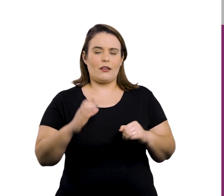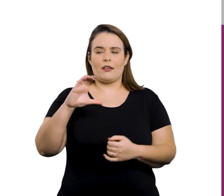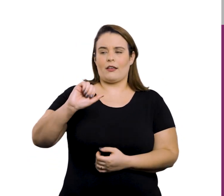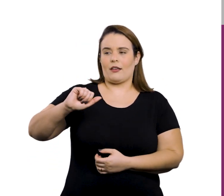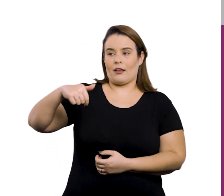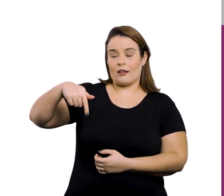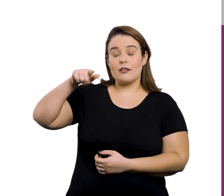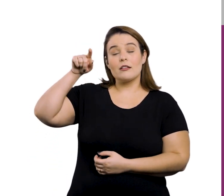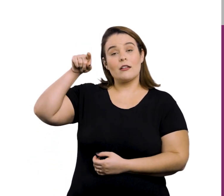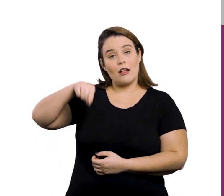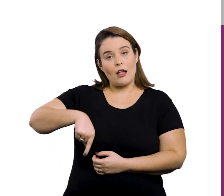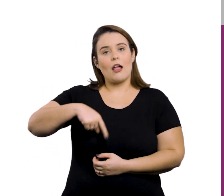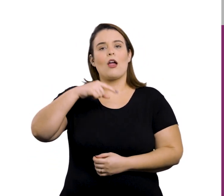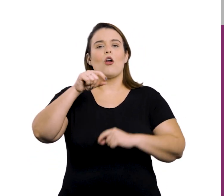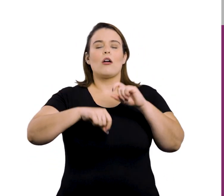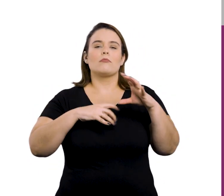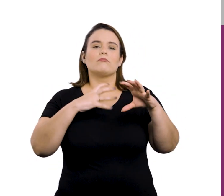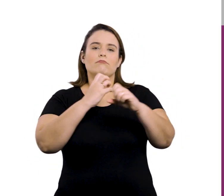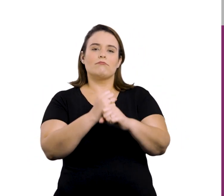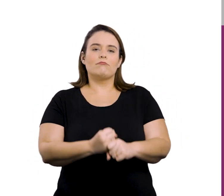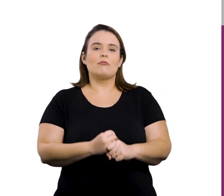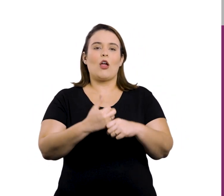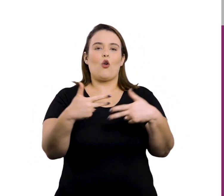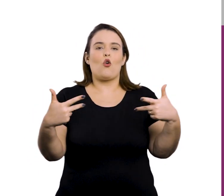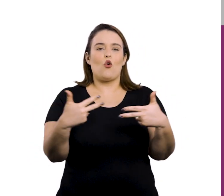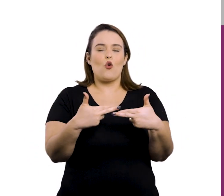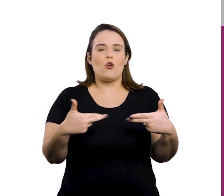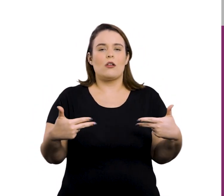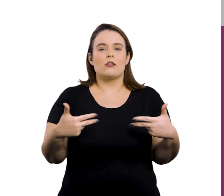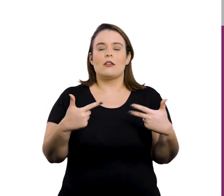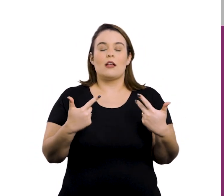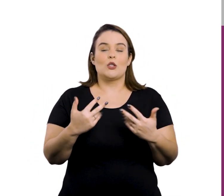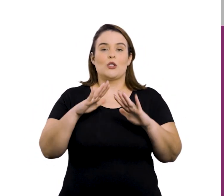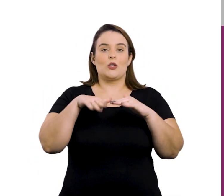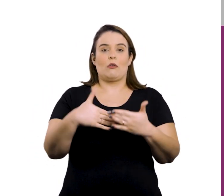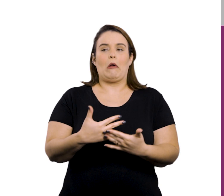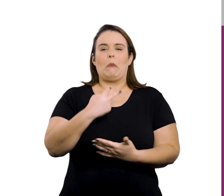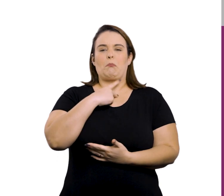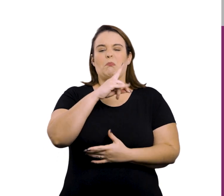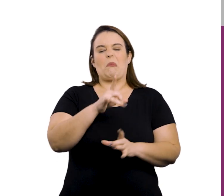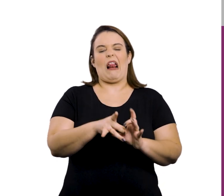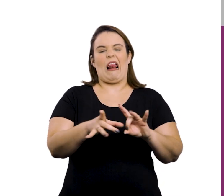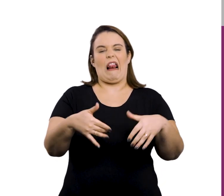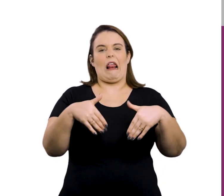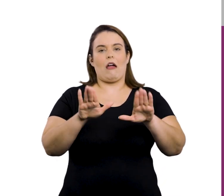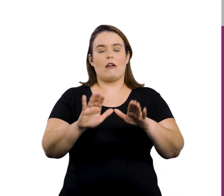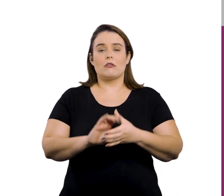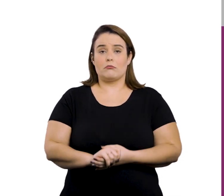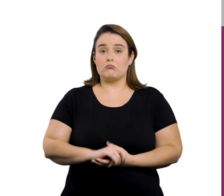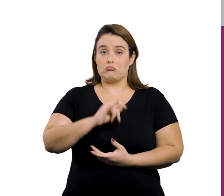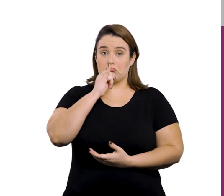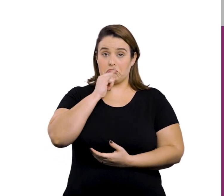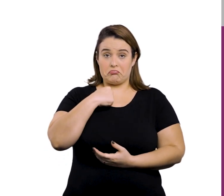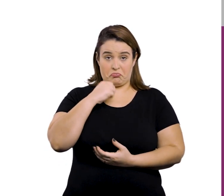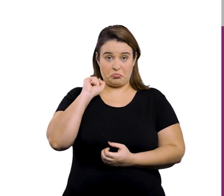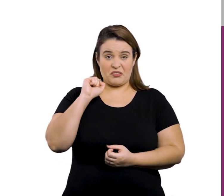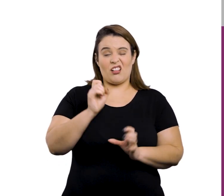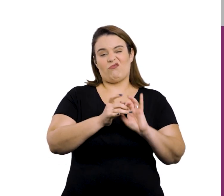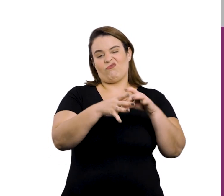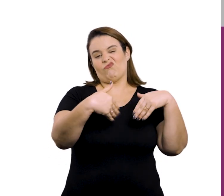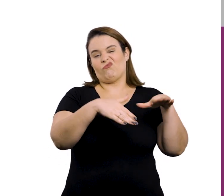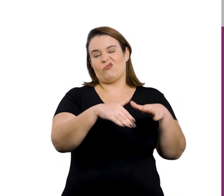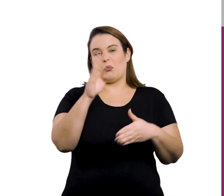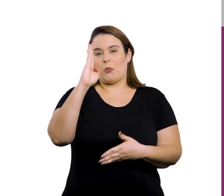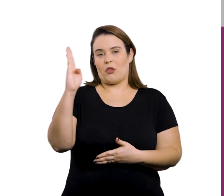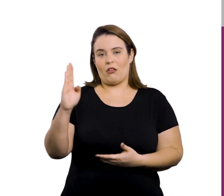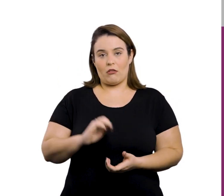O que é o CAQI-CAQ? É um mecanismo que calcula aquele recurso que nenhuma escola pode abrir mão. Ou seja,